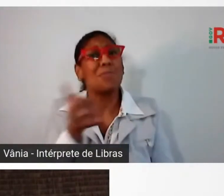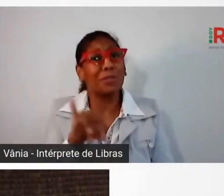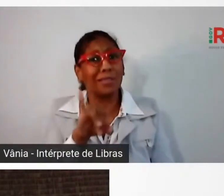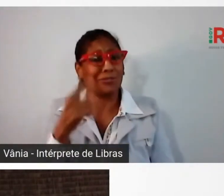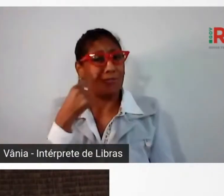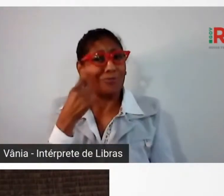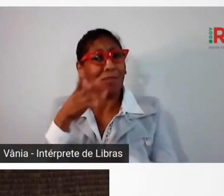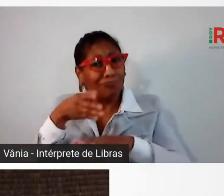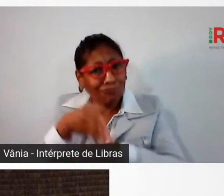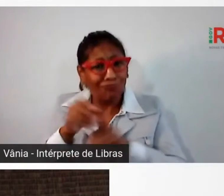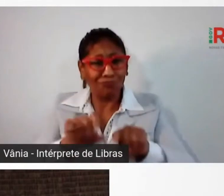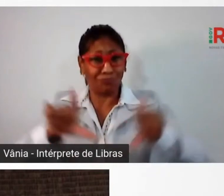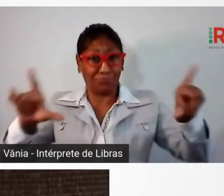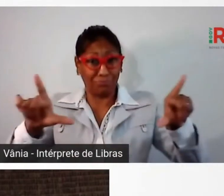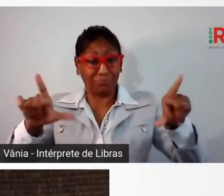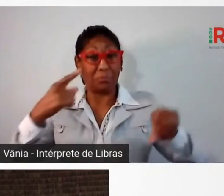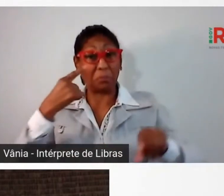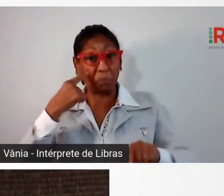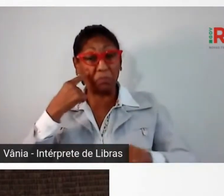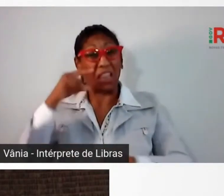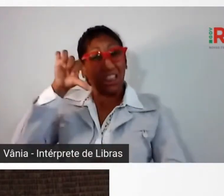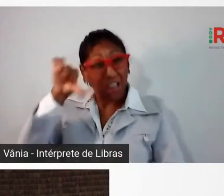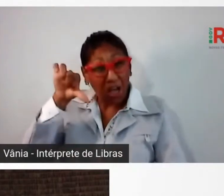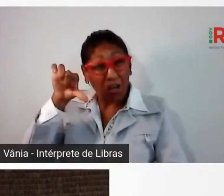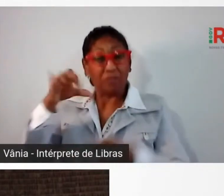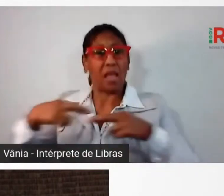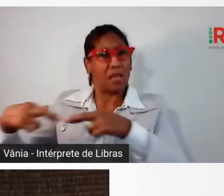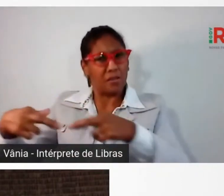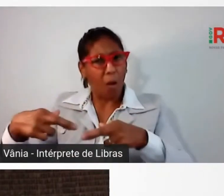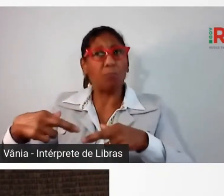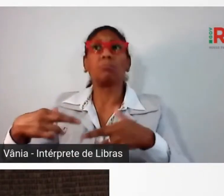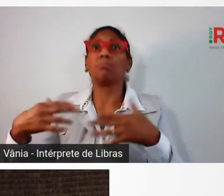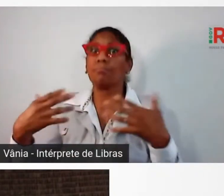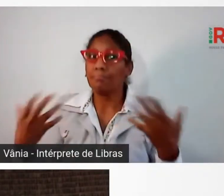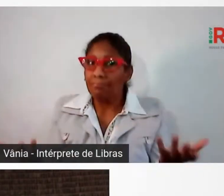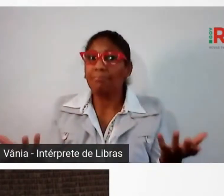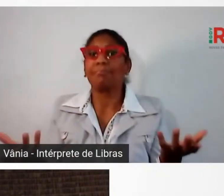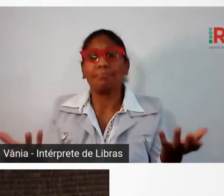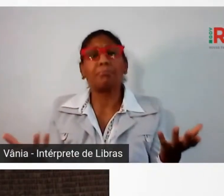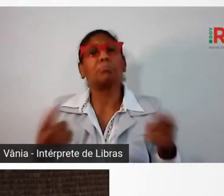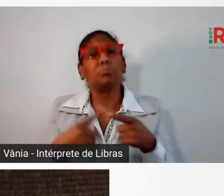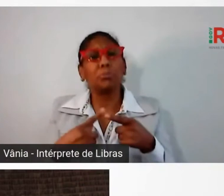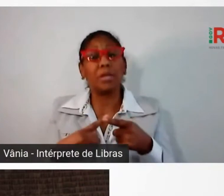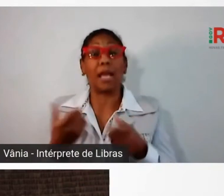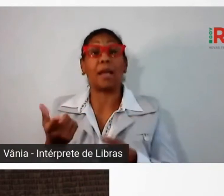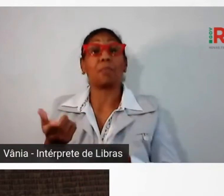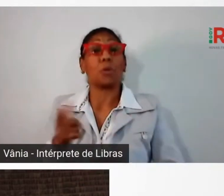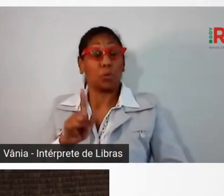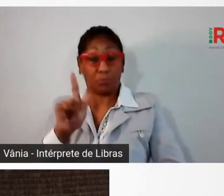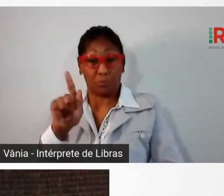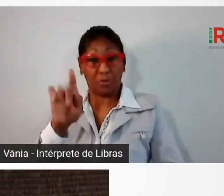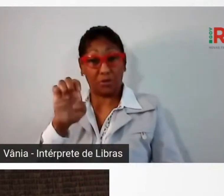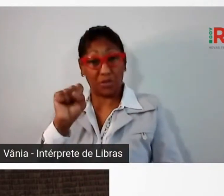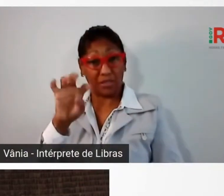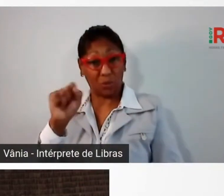gente tem 9 regiões em cogestão, são instrumentos, são ferramentas para os próprios gestores olharem,